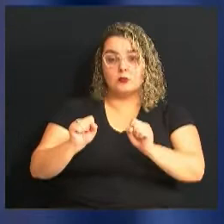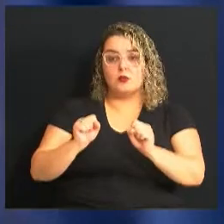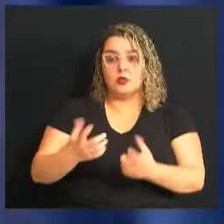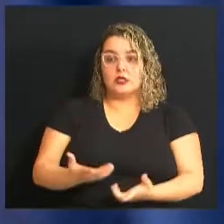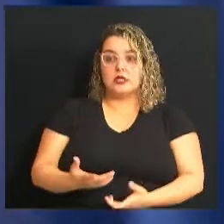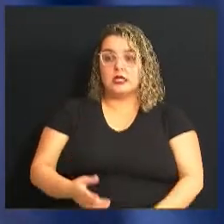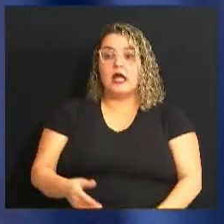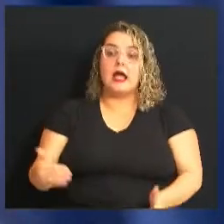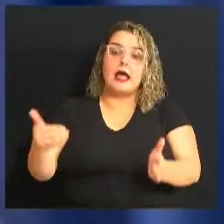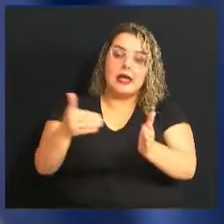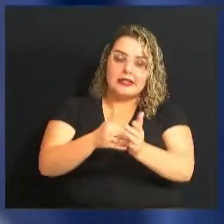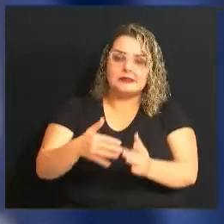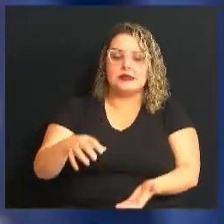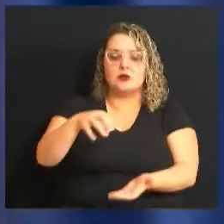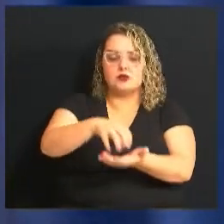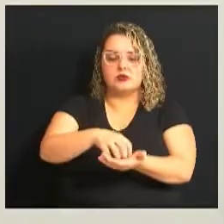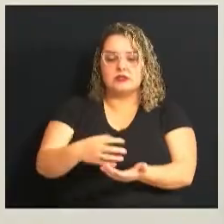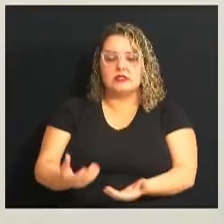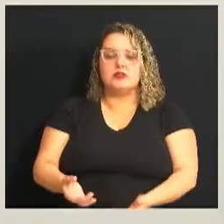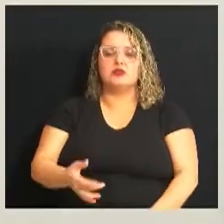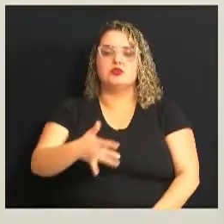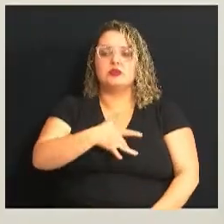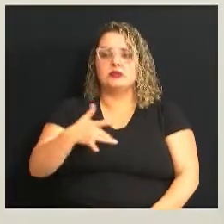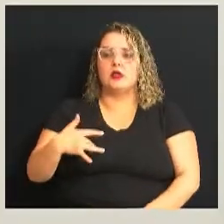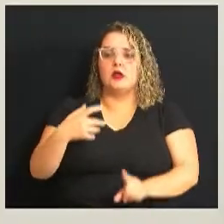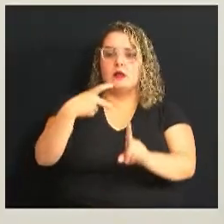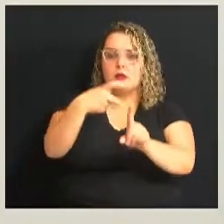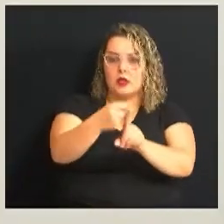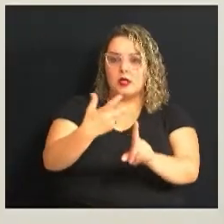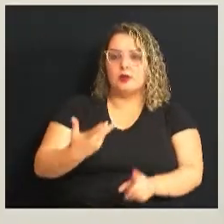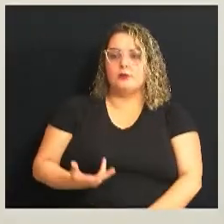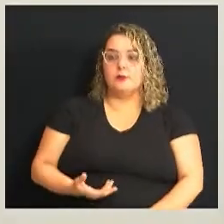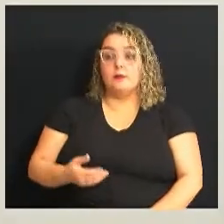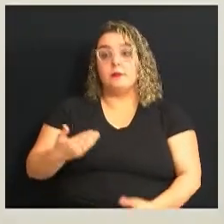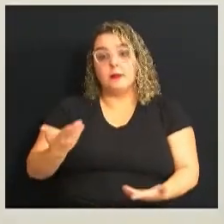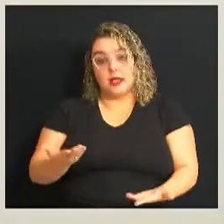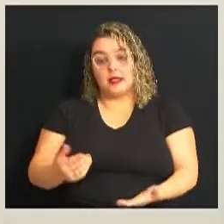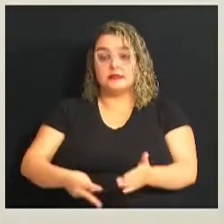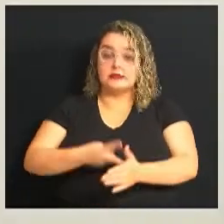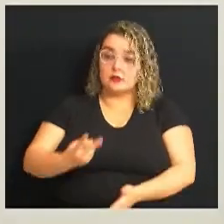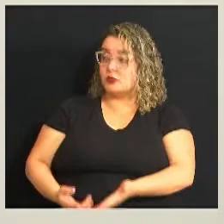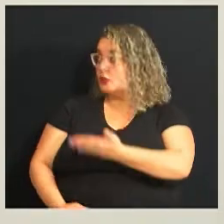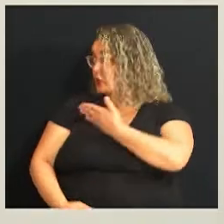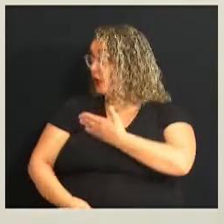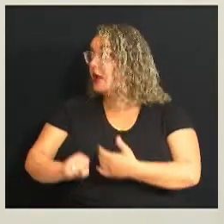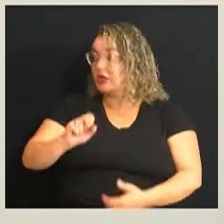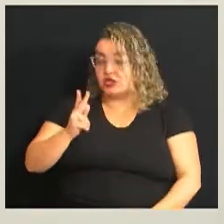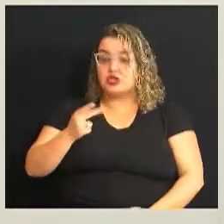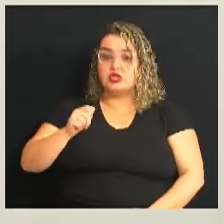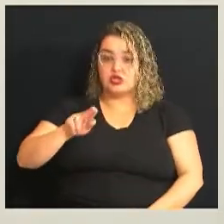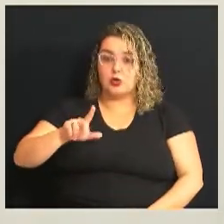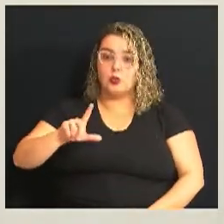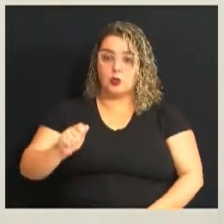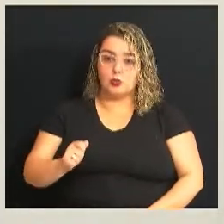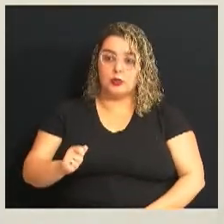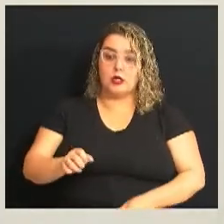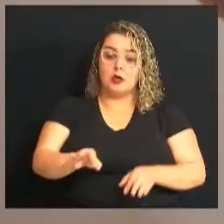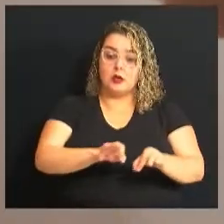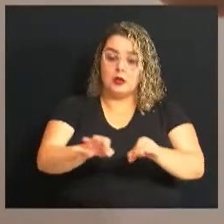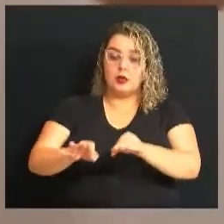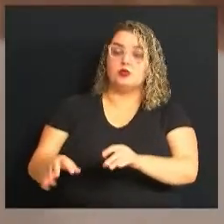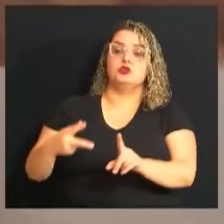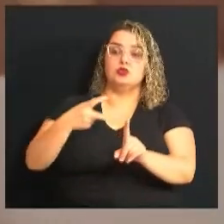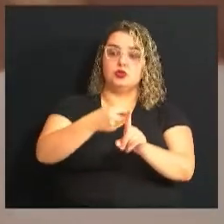ir até um centro de saúde tomar a vacina. Mas, segundo Shaula Vizelli, articuladora do Programa Municipal de